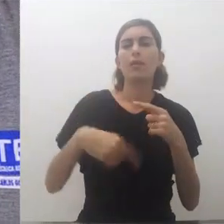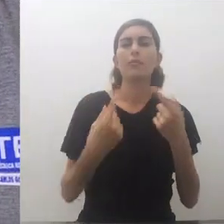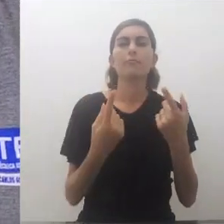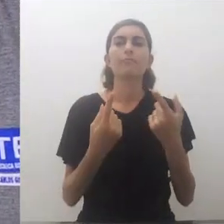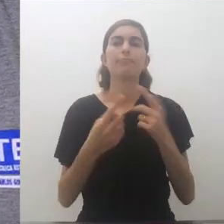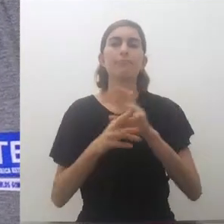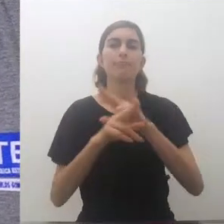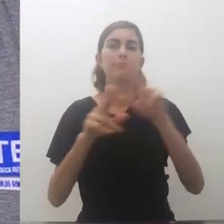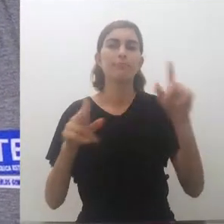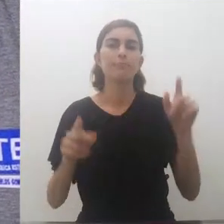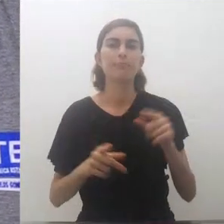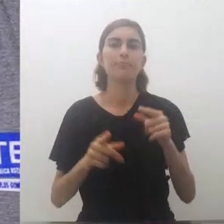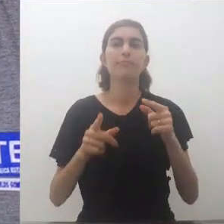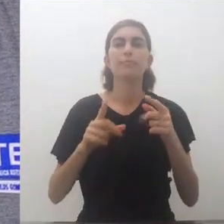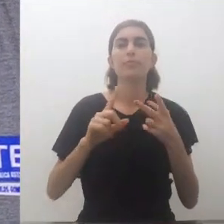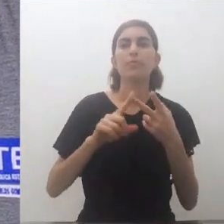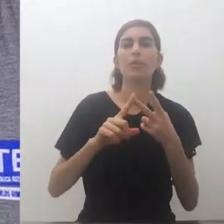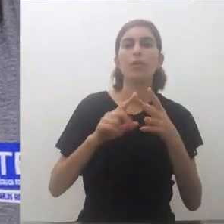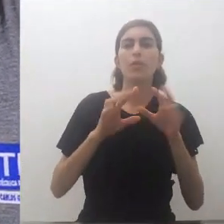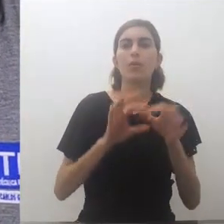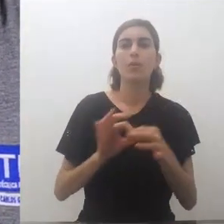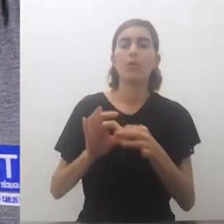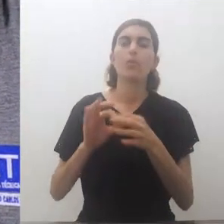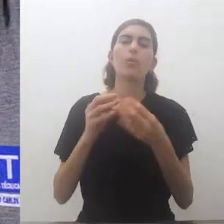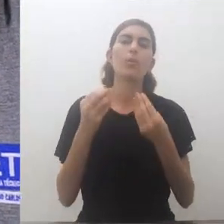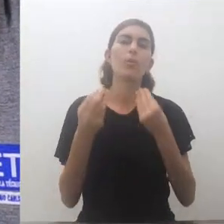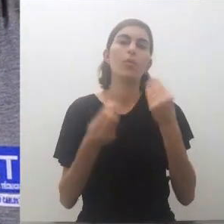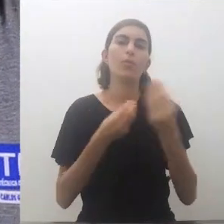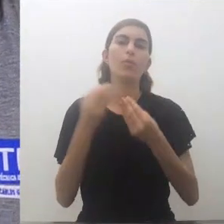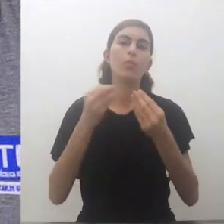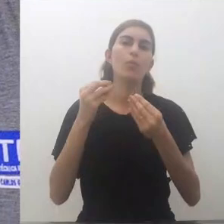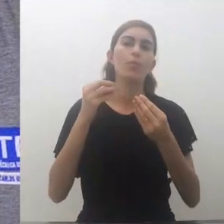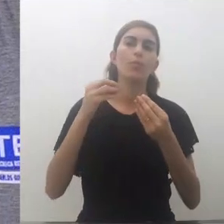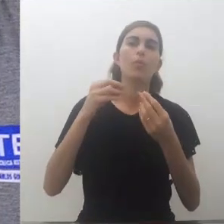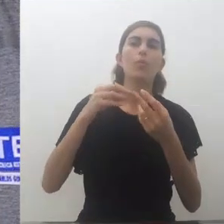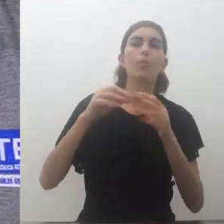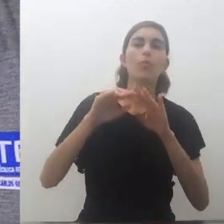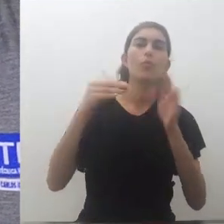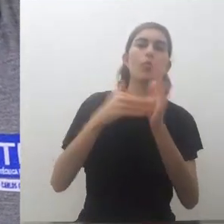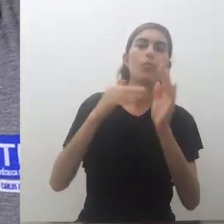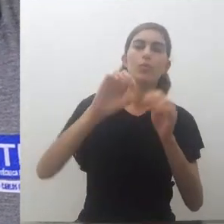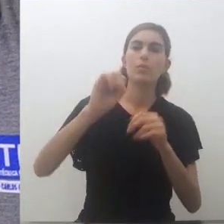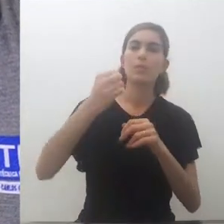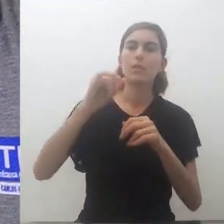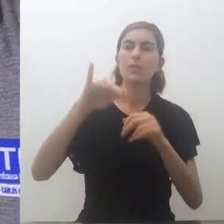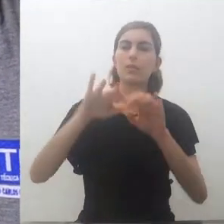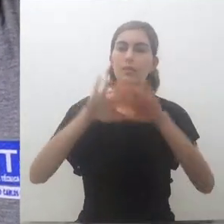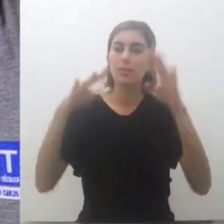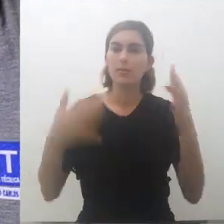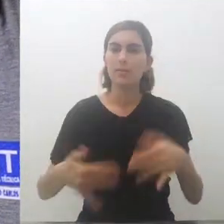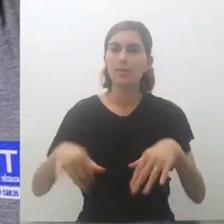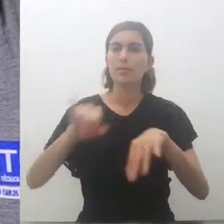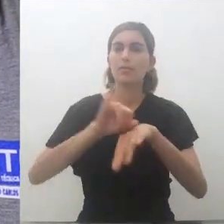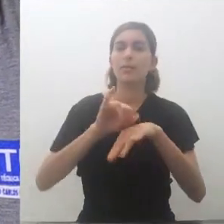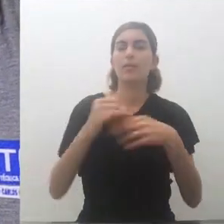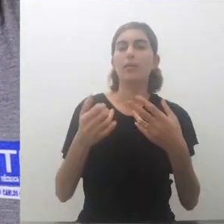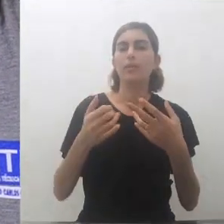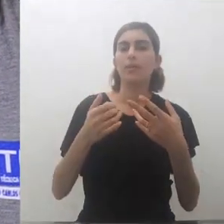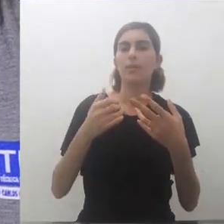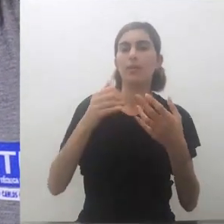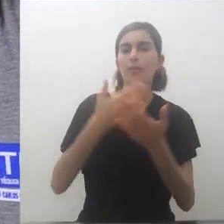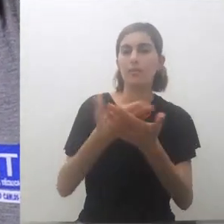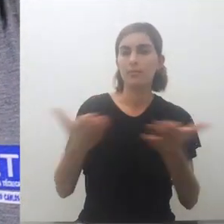a Mona Lisa, Última Ceia, né? Muitas representações visuais